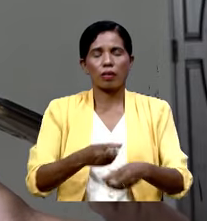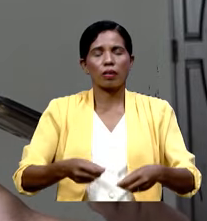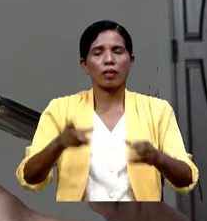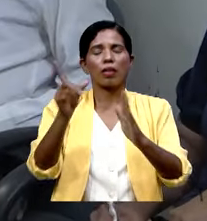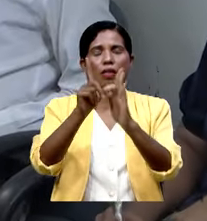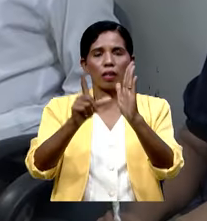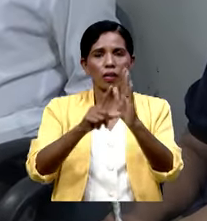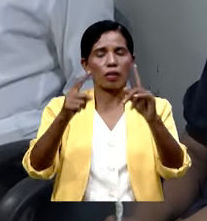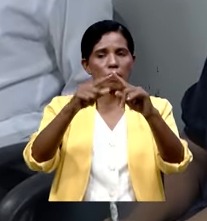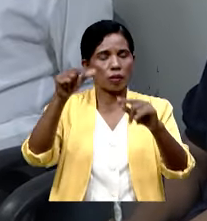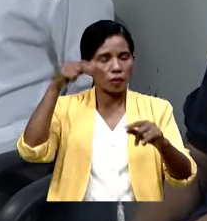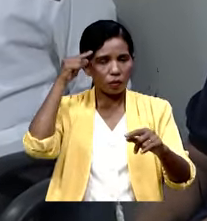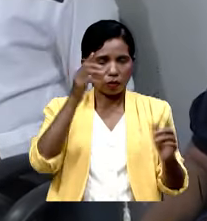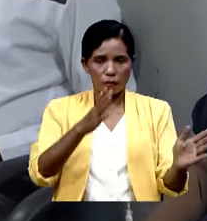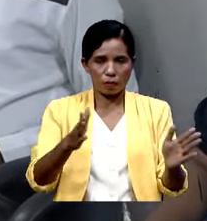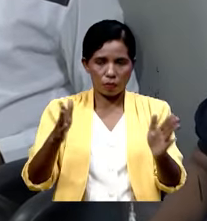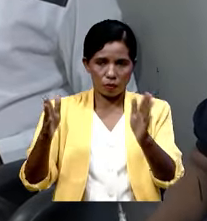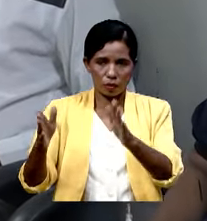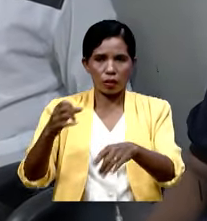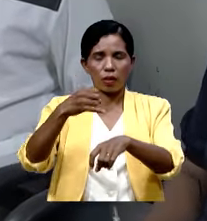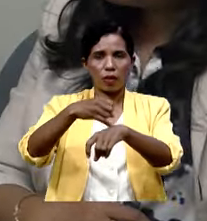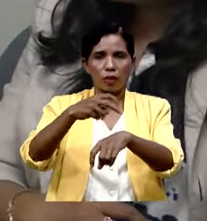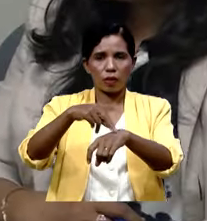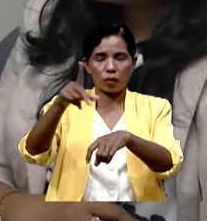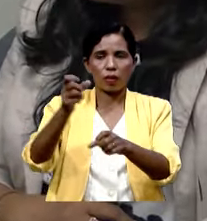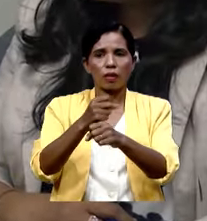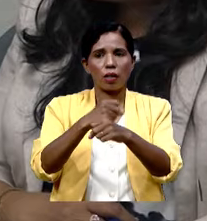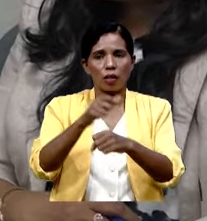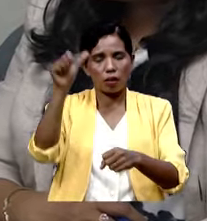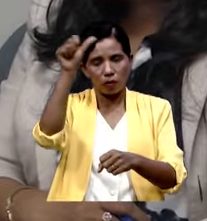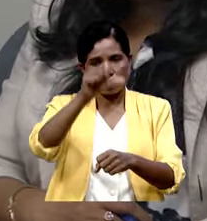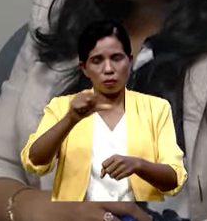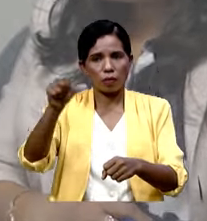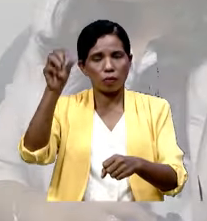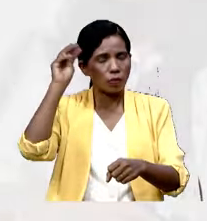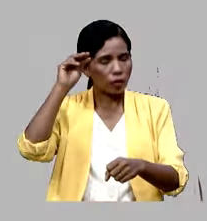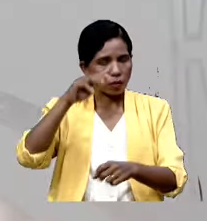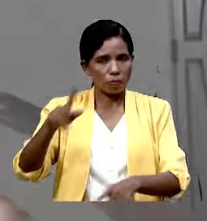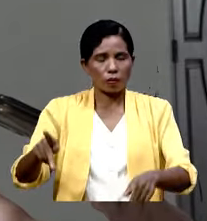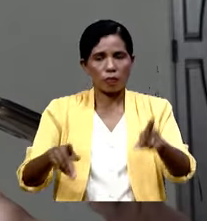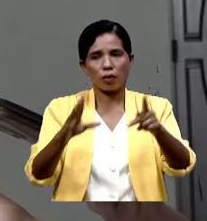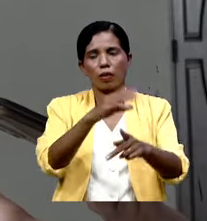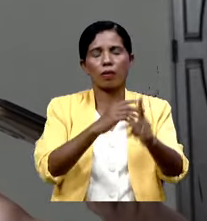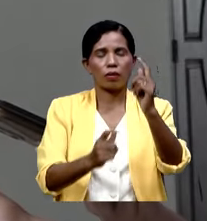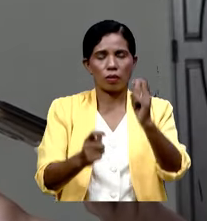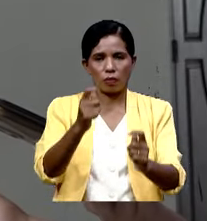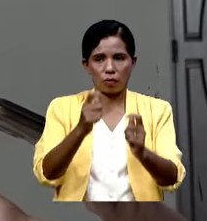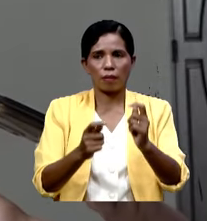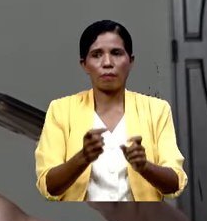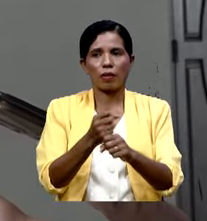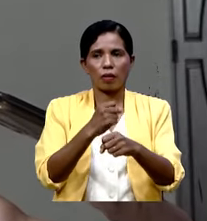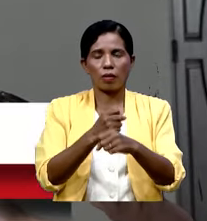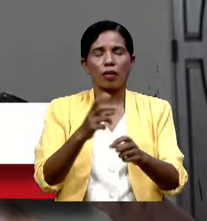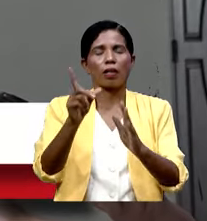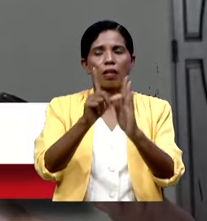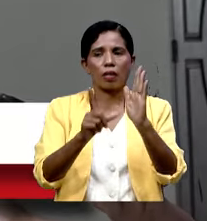ida ba governo o di perpara peritus internasional sira atu halo auditoria ba Ministério Público no Tribunal Recurso. Atu halo resolução